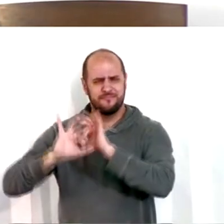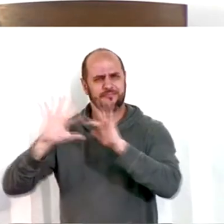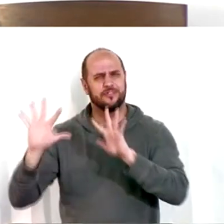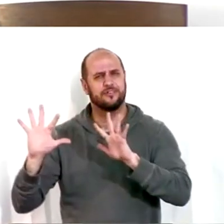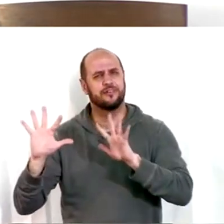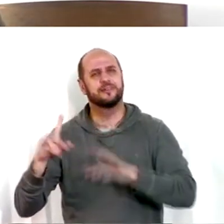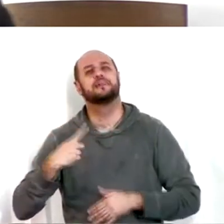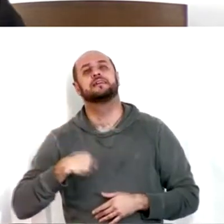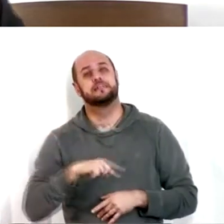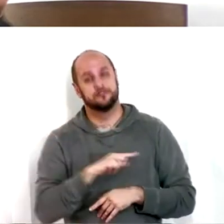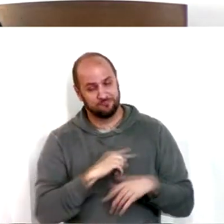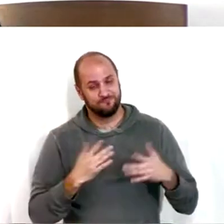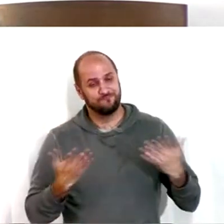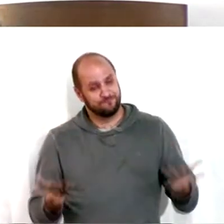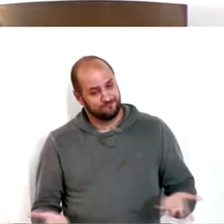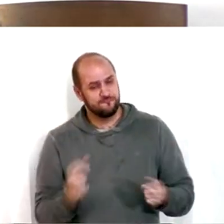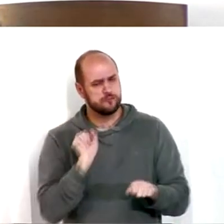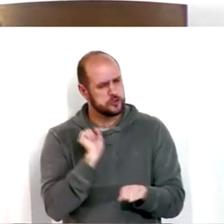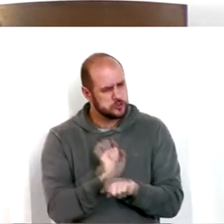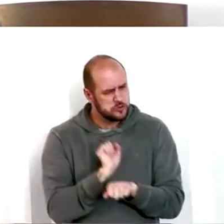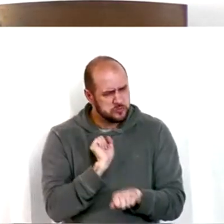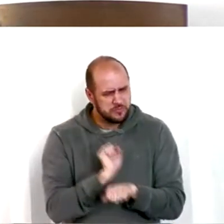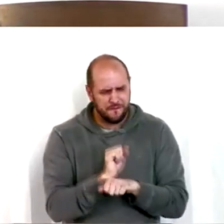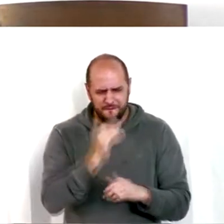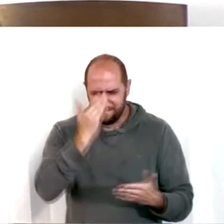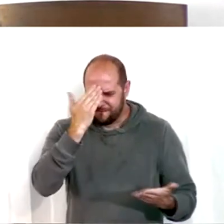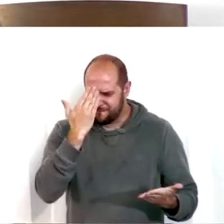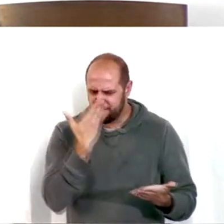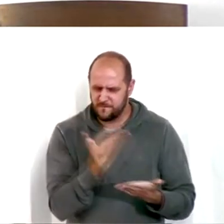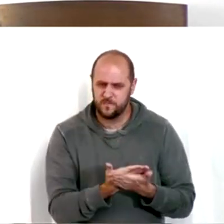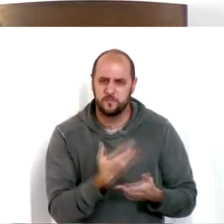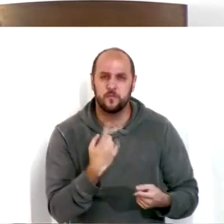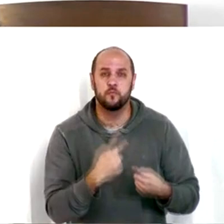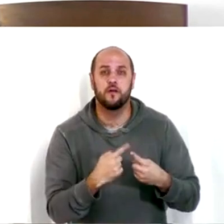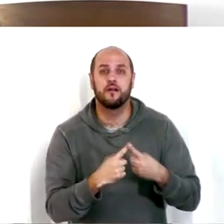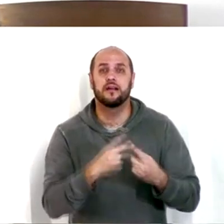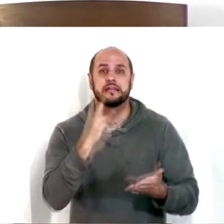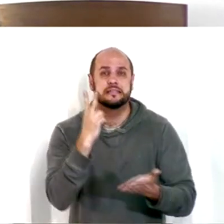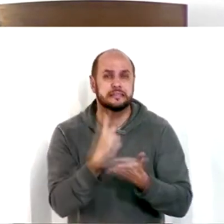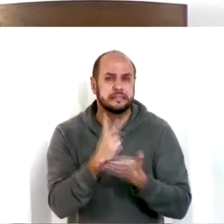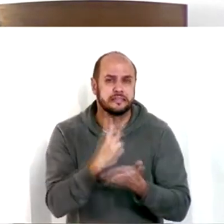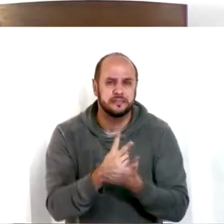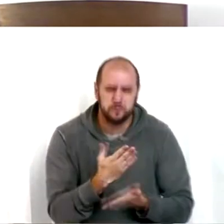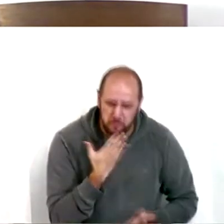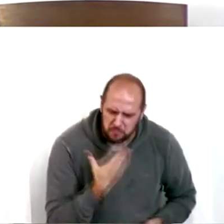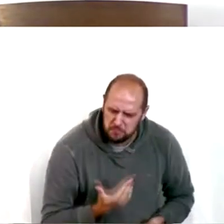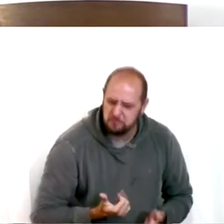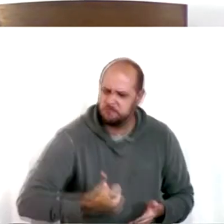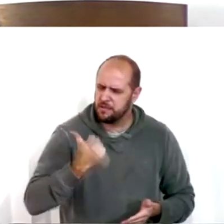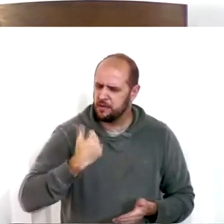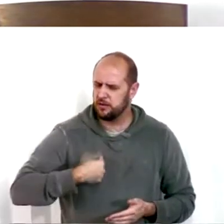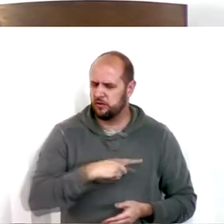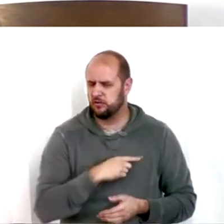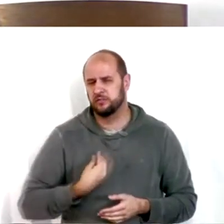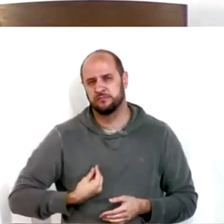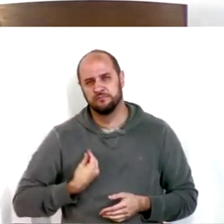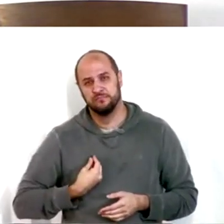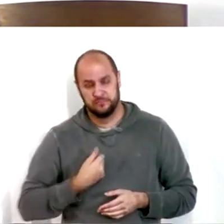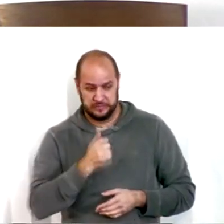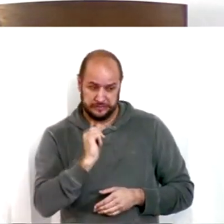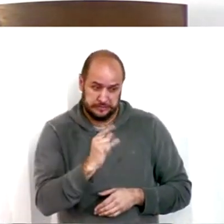E nós podemos então esperar confiantemente, porque Ele sempre tem o melhor para nós, mesmo quando